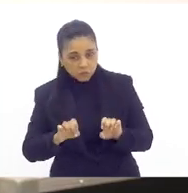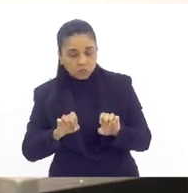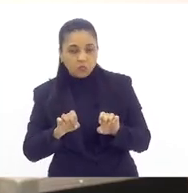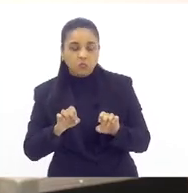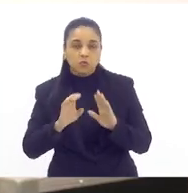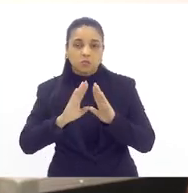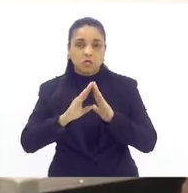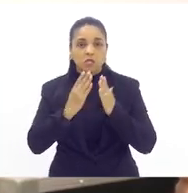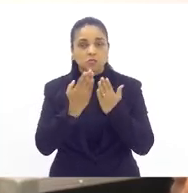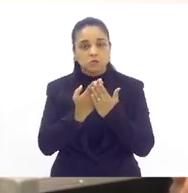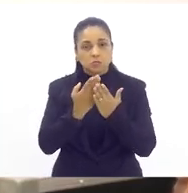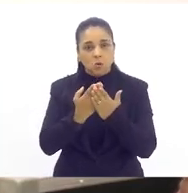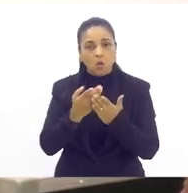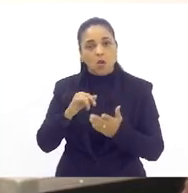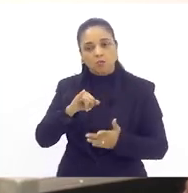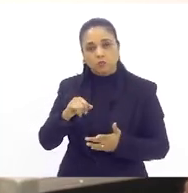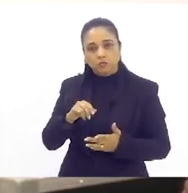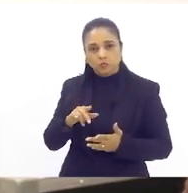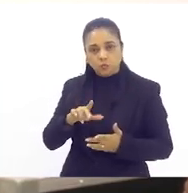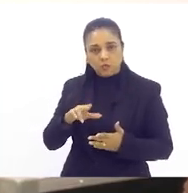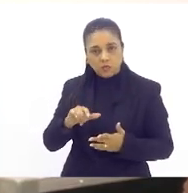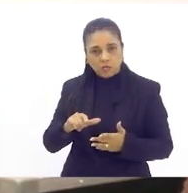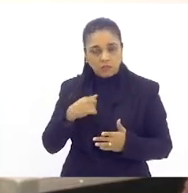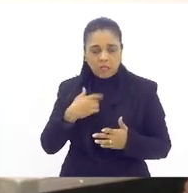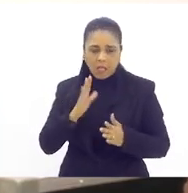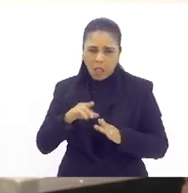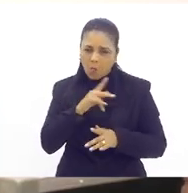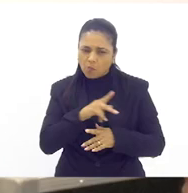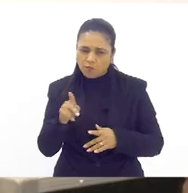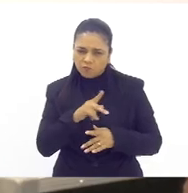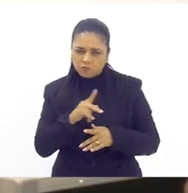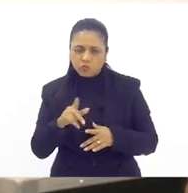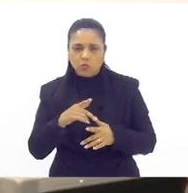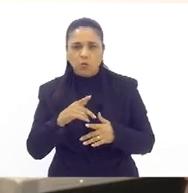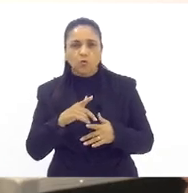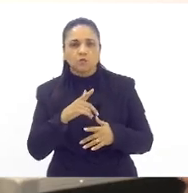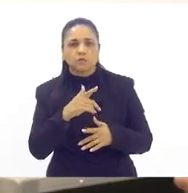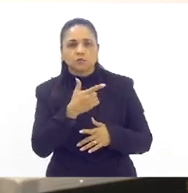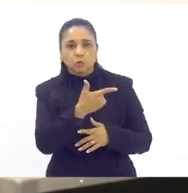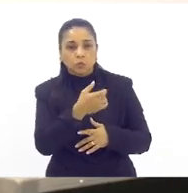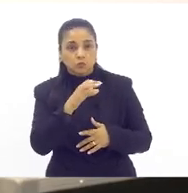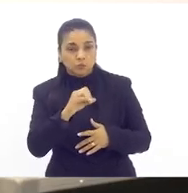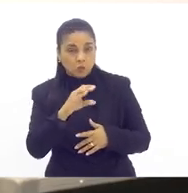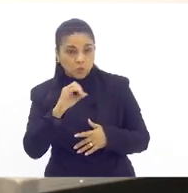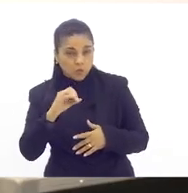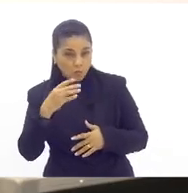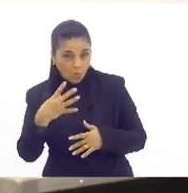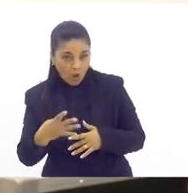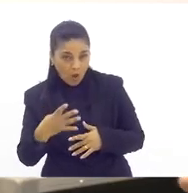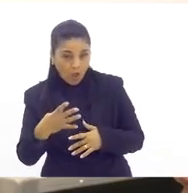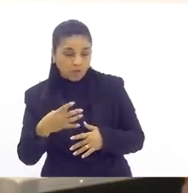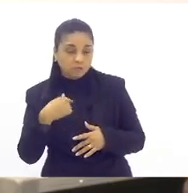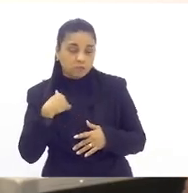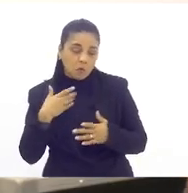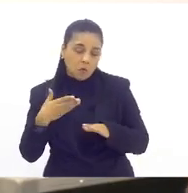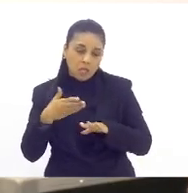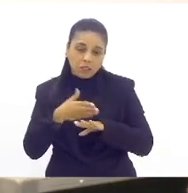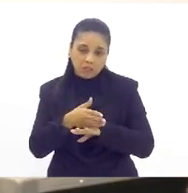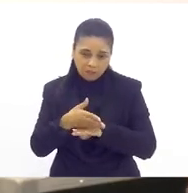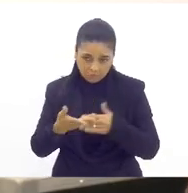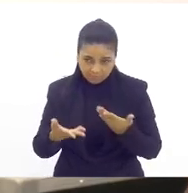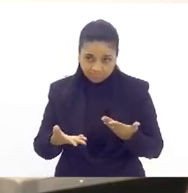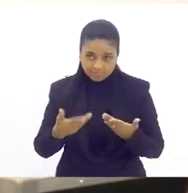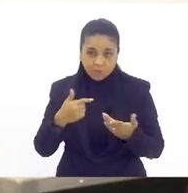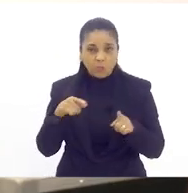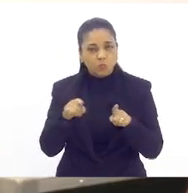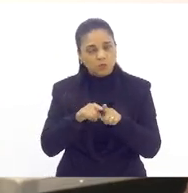como a Juliana colocou aqui sua professora da rede desde 2004 assim como a professora Andréia né Elaine Desculpa também